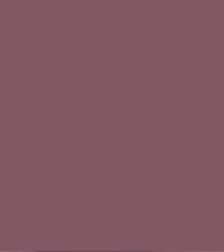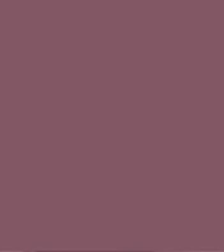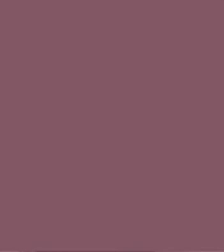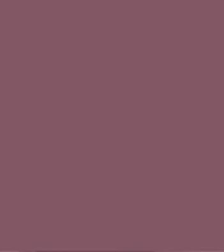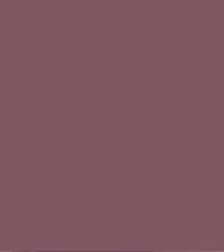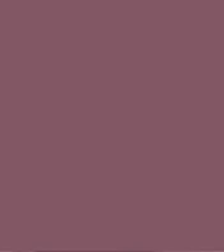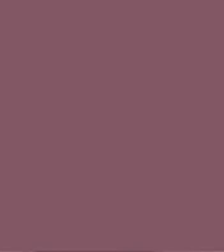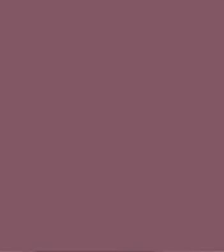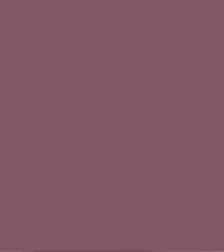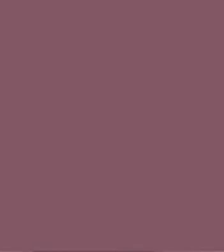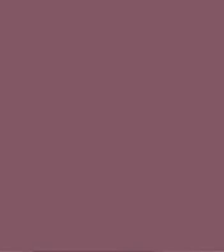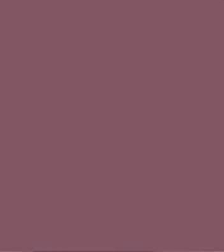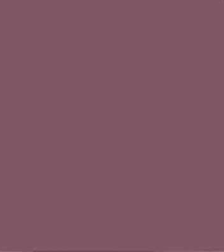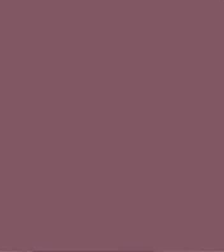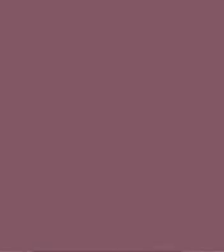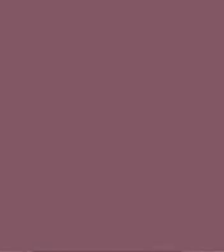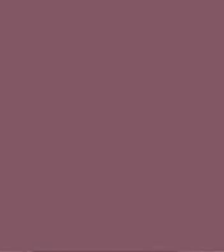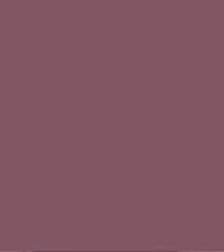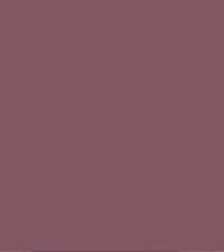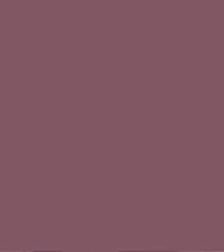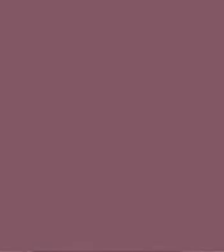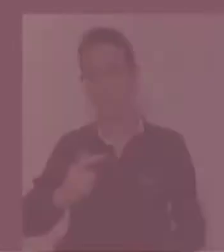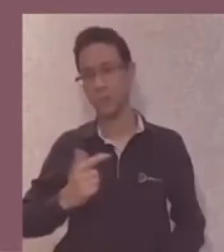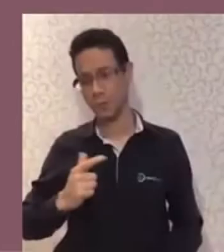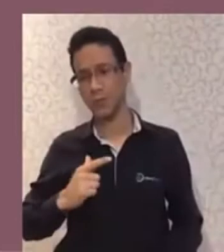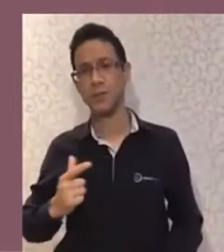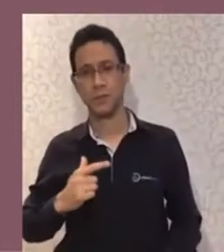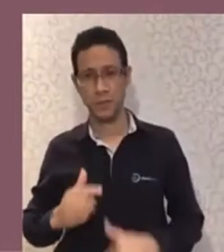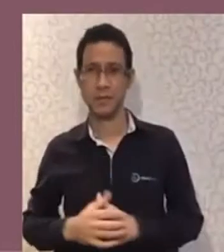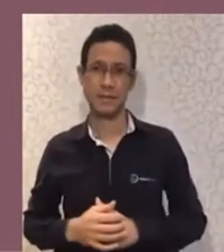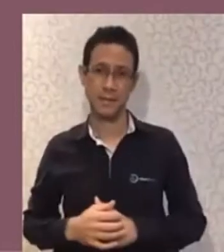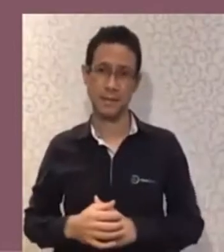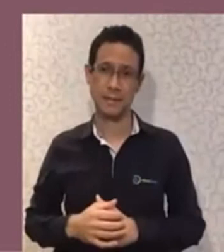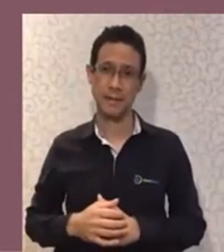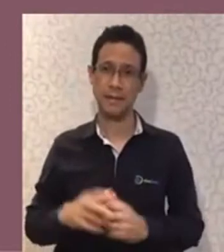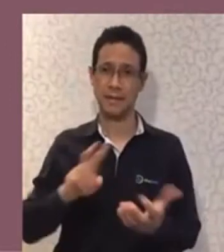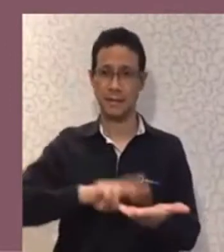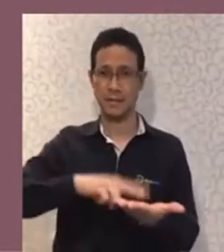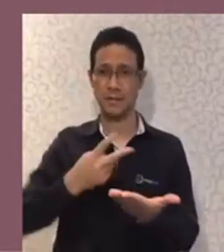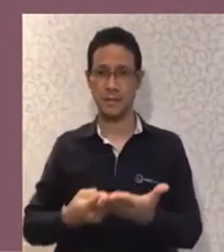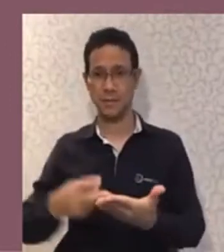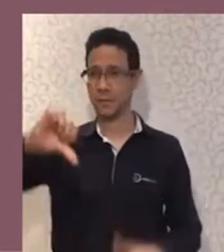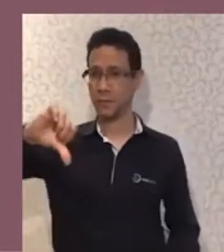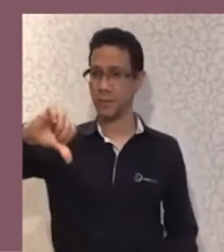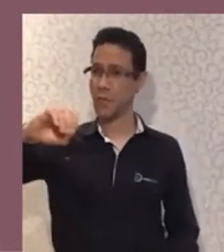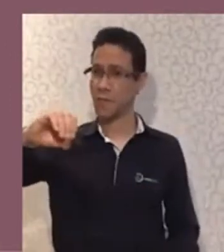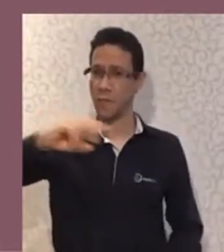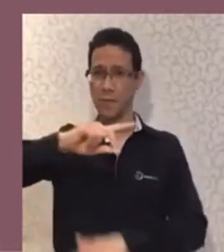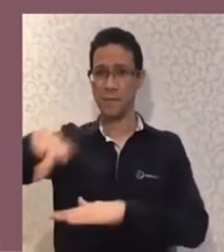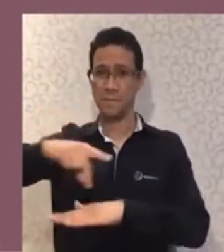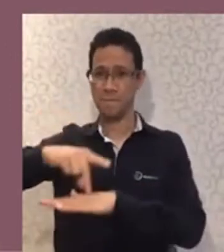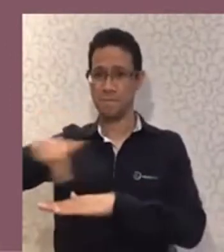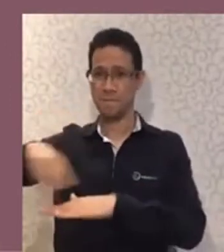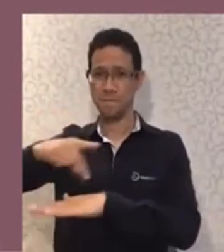distribuição mundial, né? Que tem aí tradução para 90 países, 100 e tantas